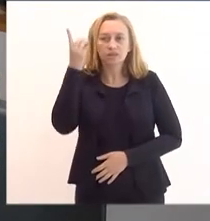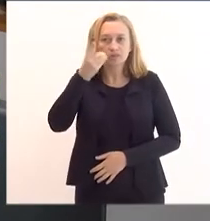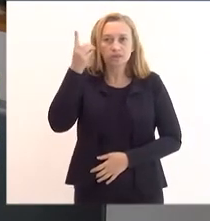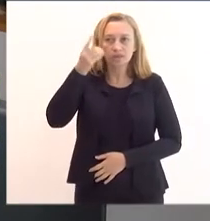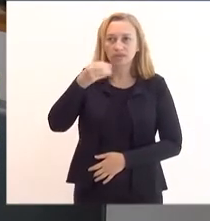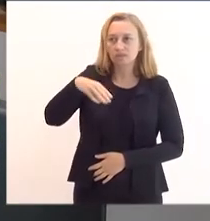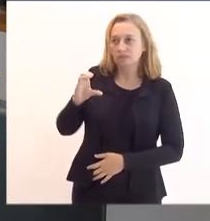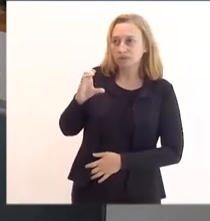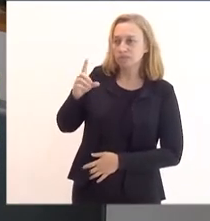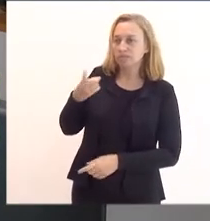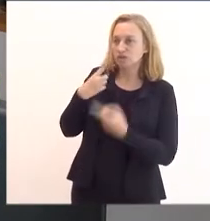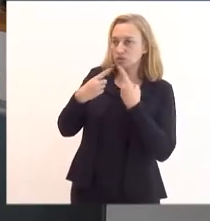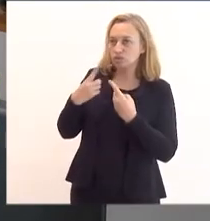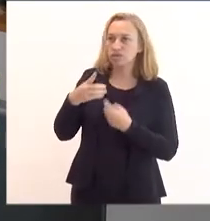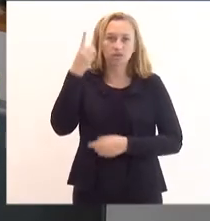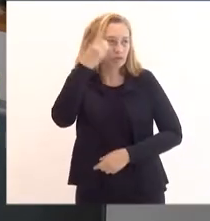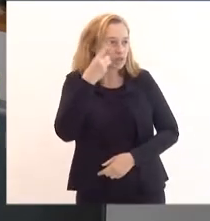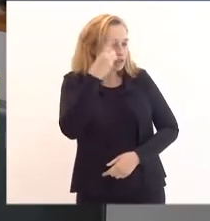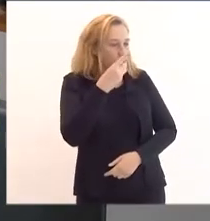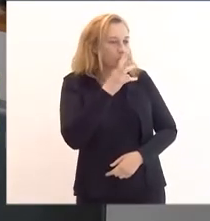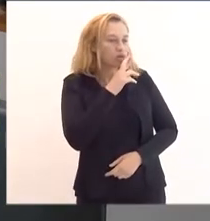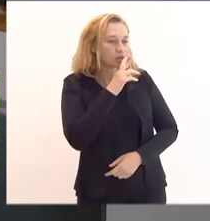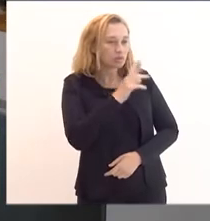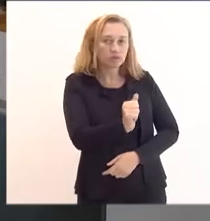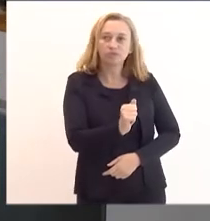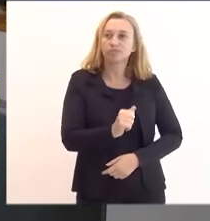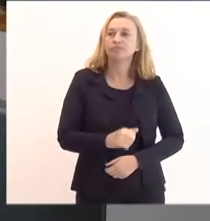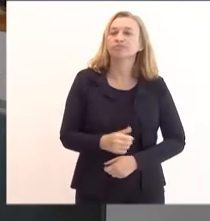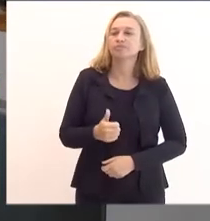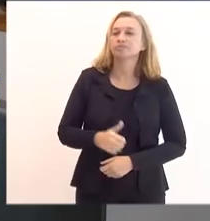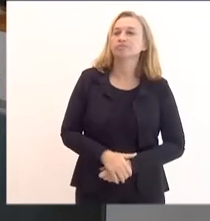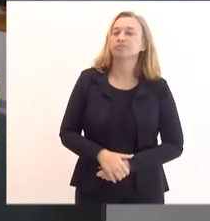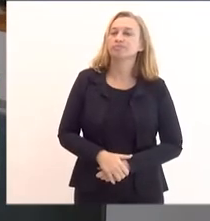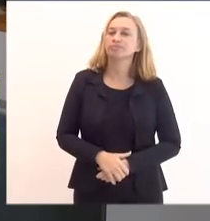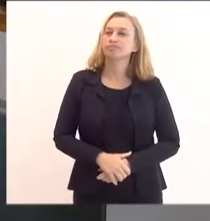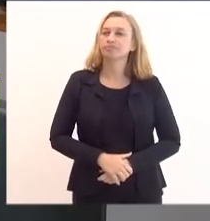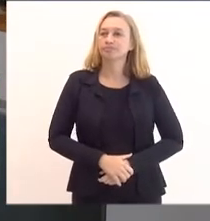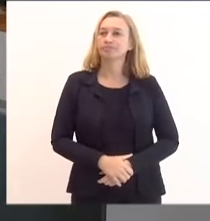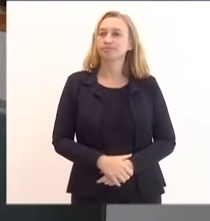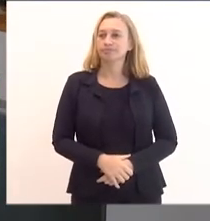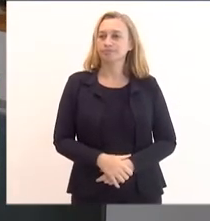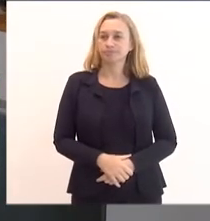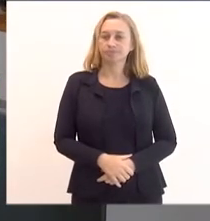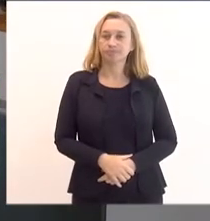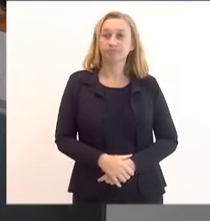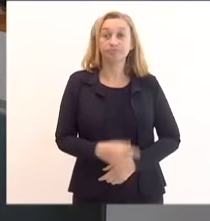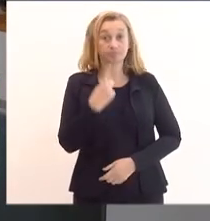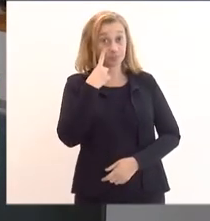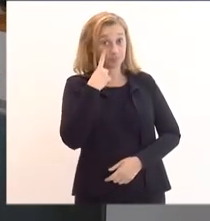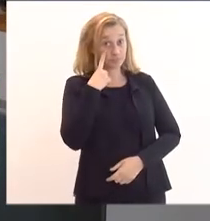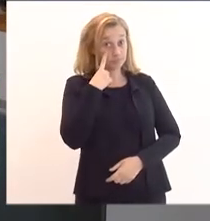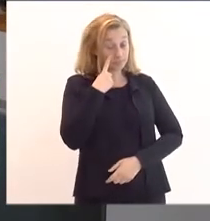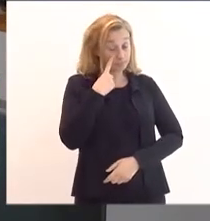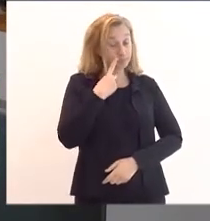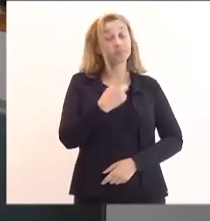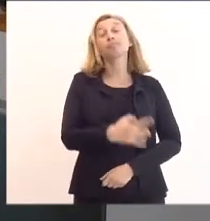discutir. Para discutir, presidente. Deputado Amorim, deputado Mink primeiro. Veja bem,